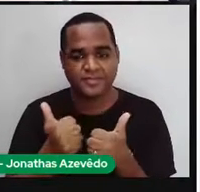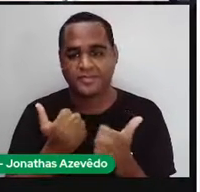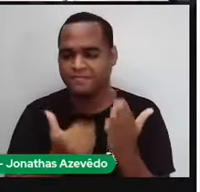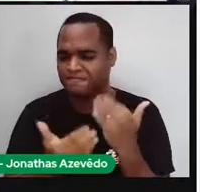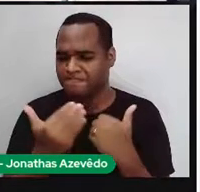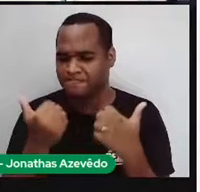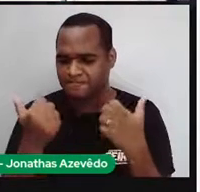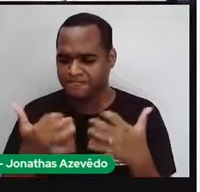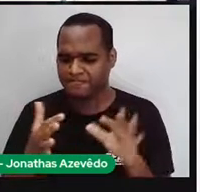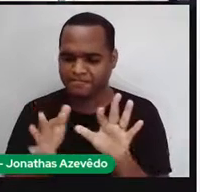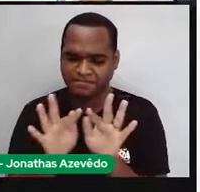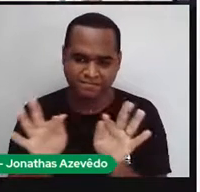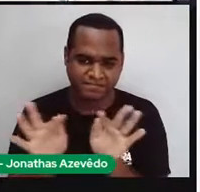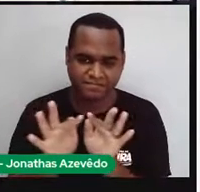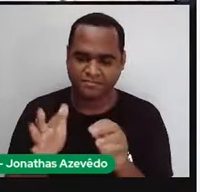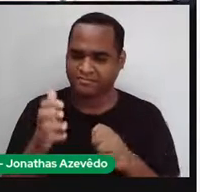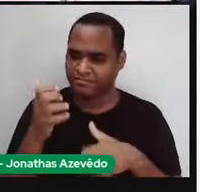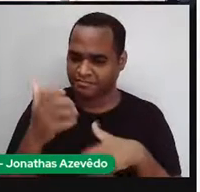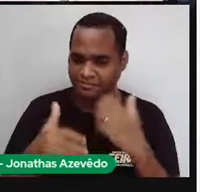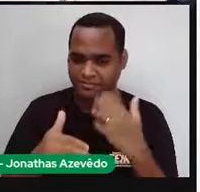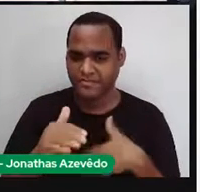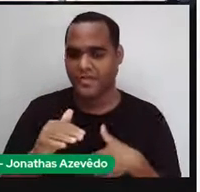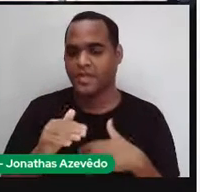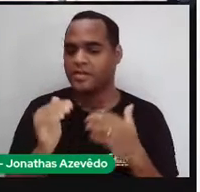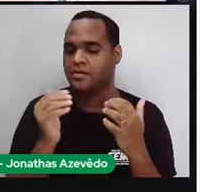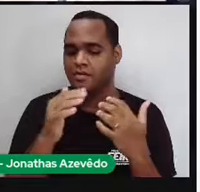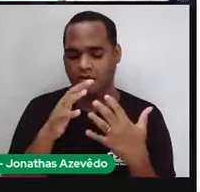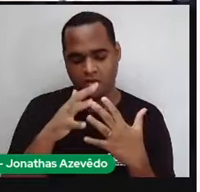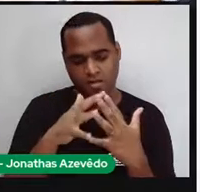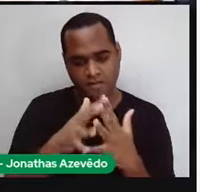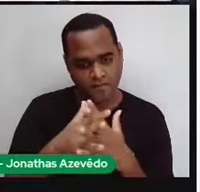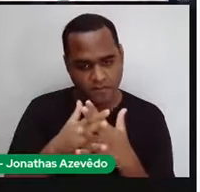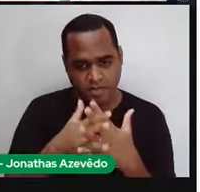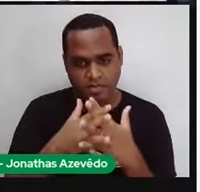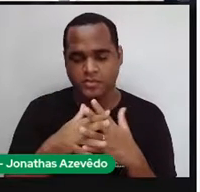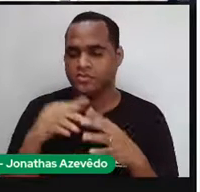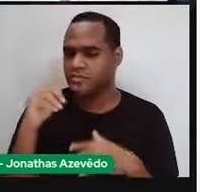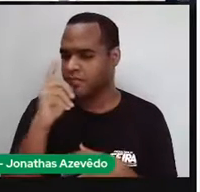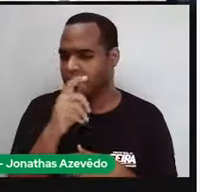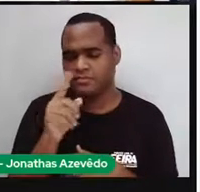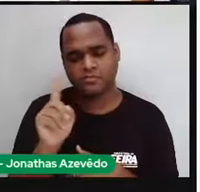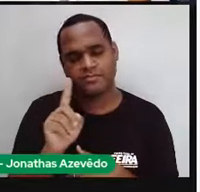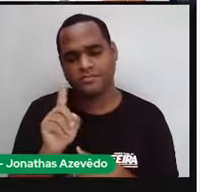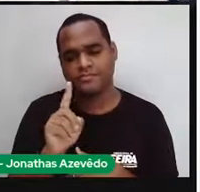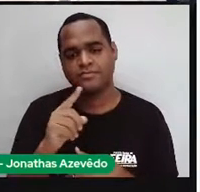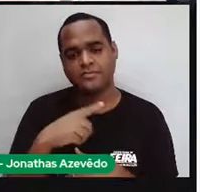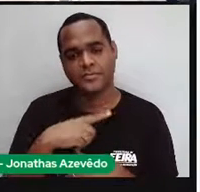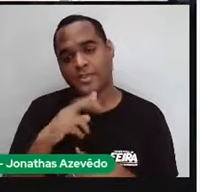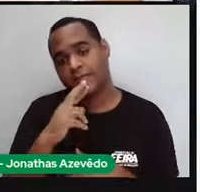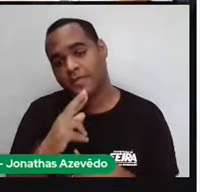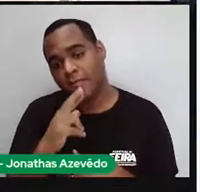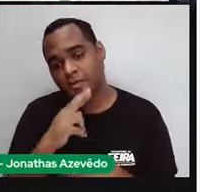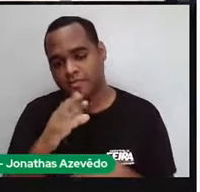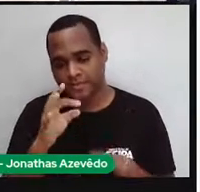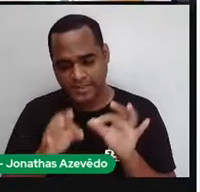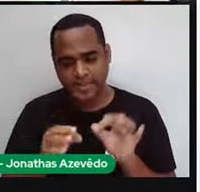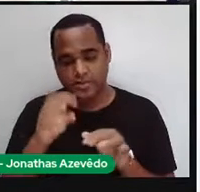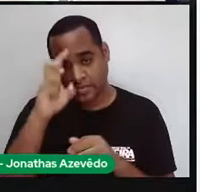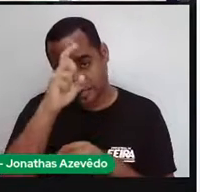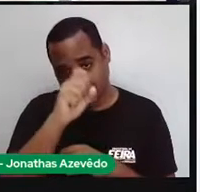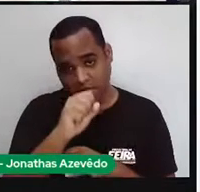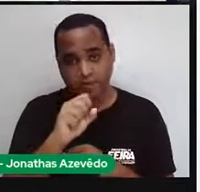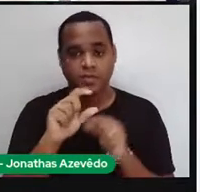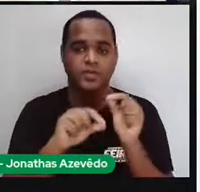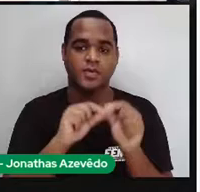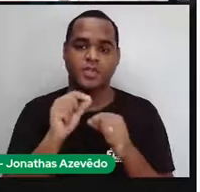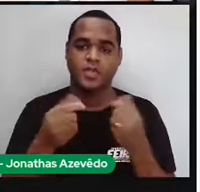é simplesinho sem complicação é do jeitinho que a gente aprendeu aqui